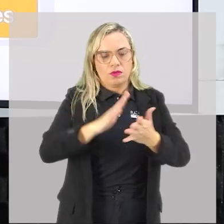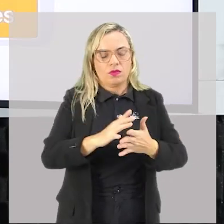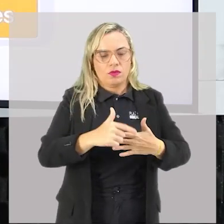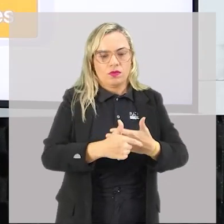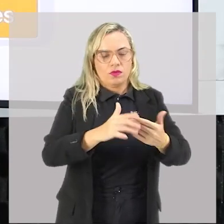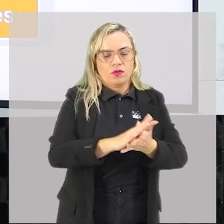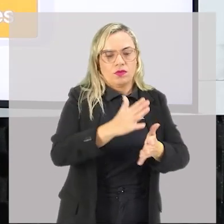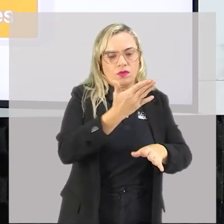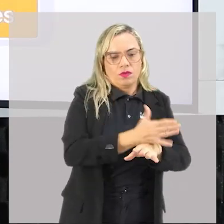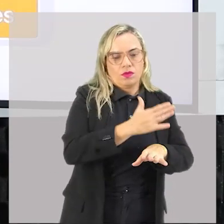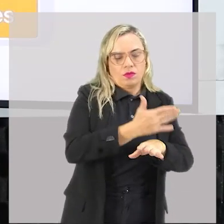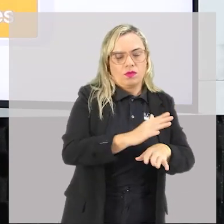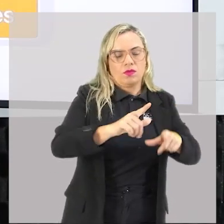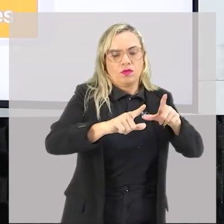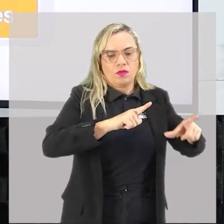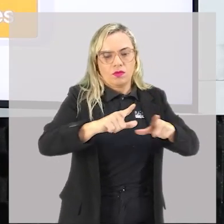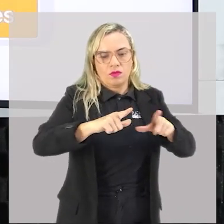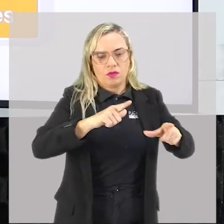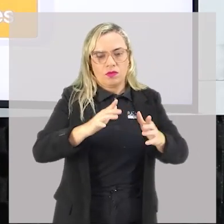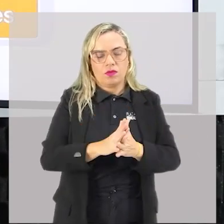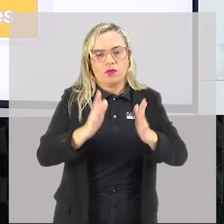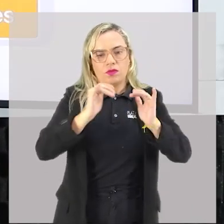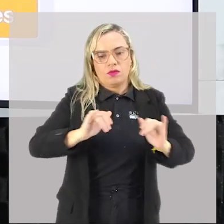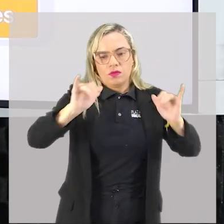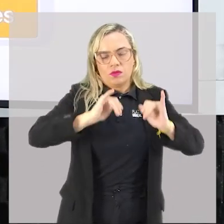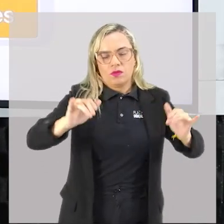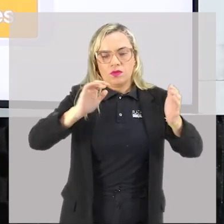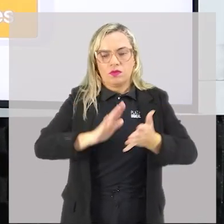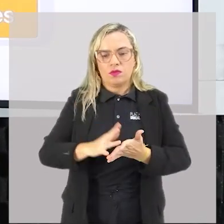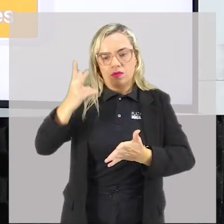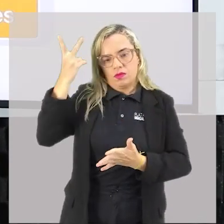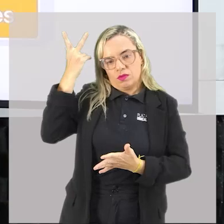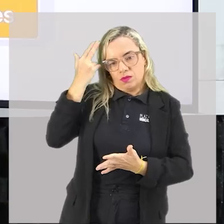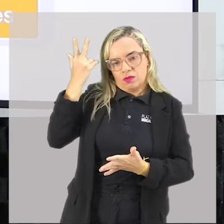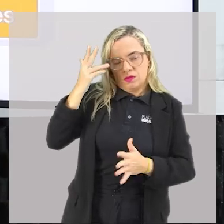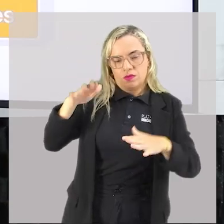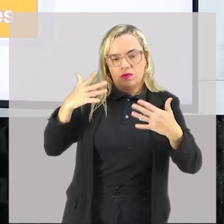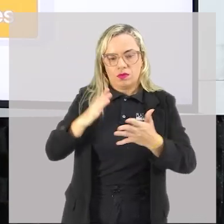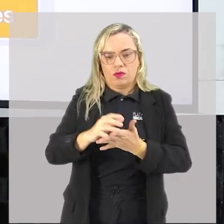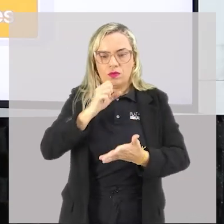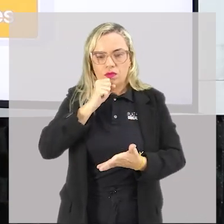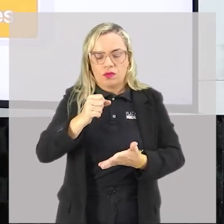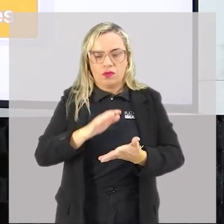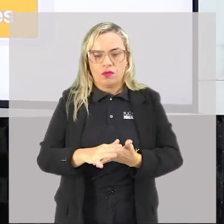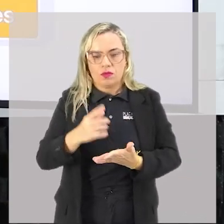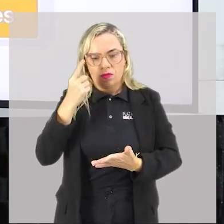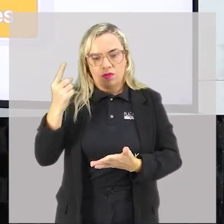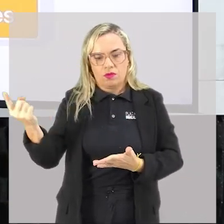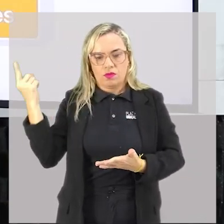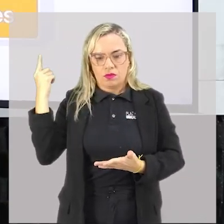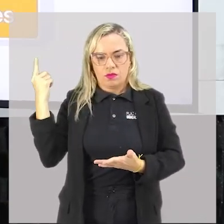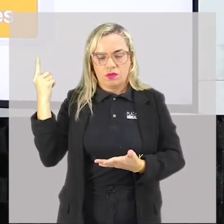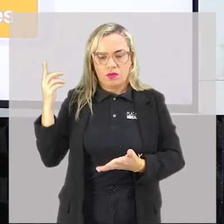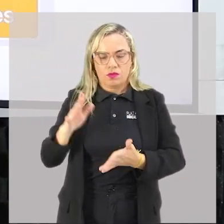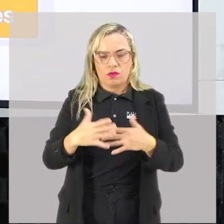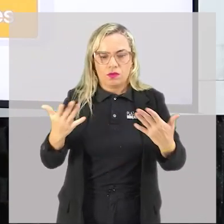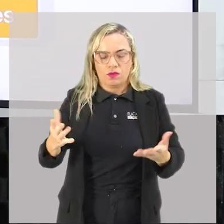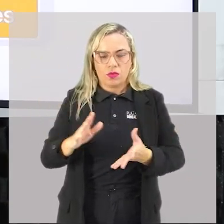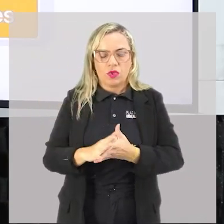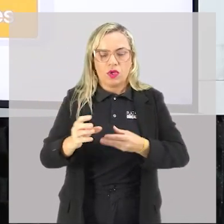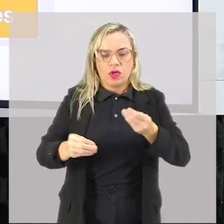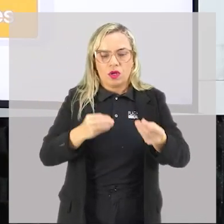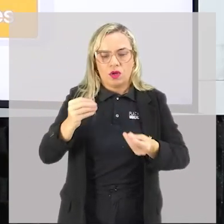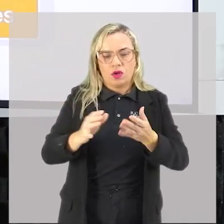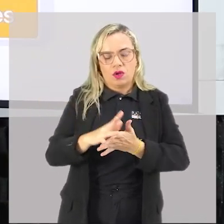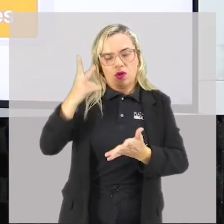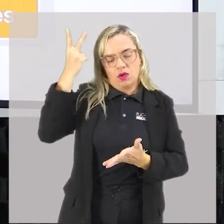de exercer aquele trabalho que está sendo anunciado. Normalmente as entrevistas vão falar de general information, então as